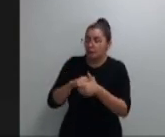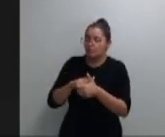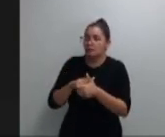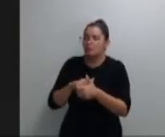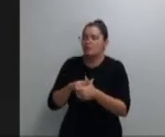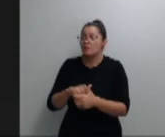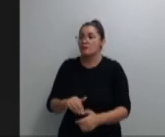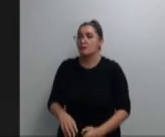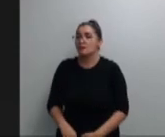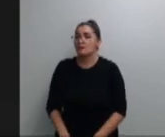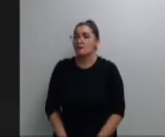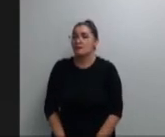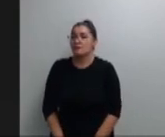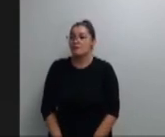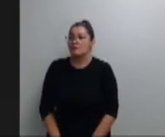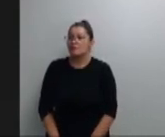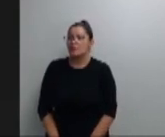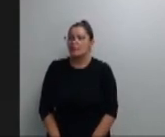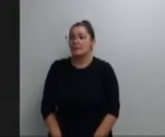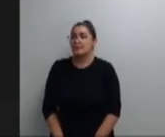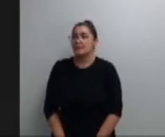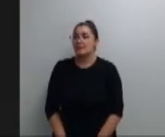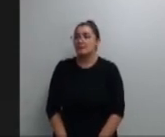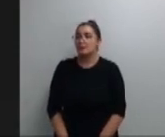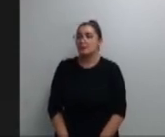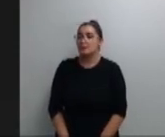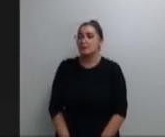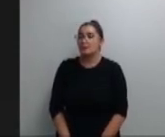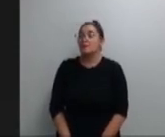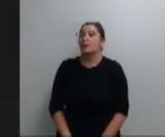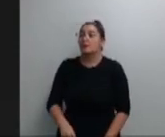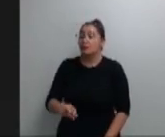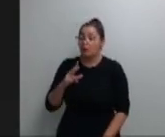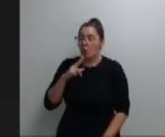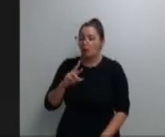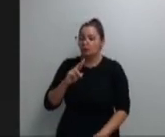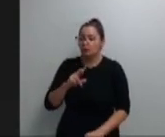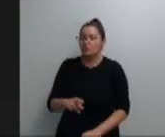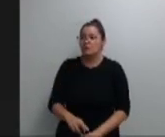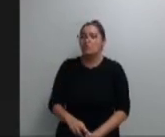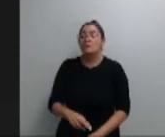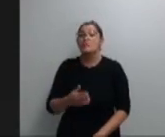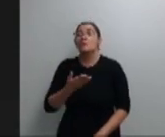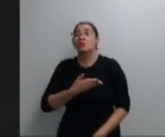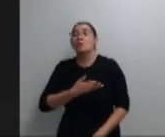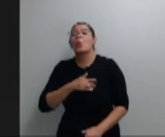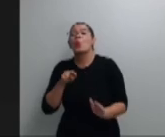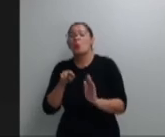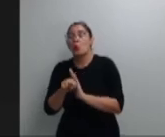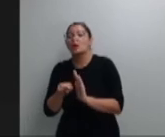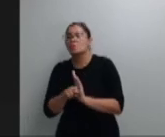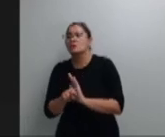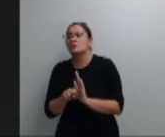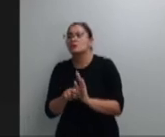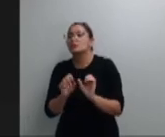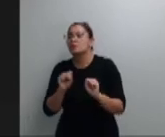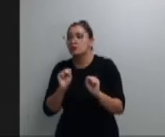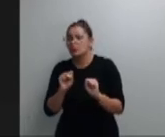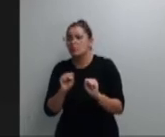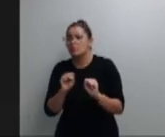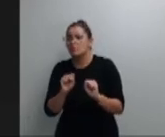sentido do seu voto então eu vou vou proclamar os colegas estão todos de acordo estão acompanhando bem